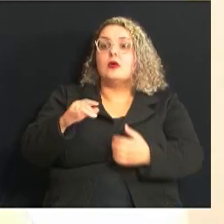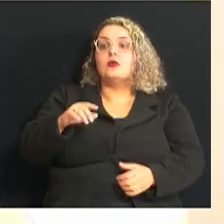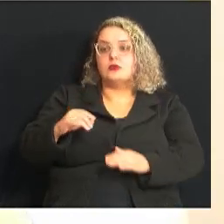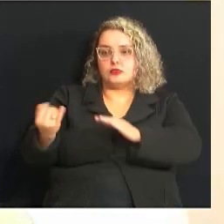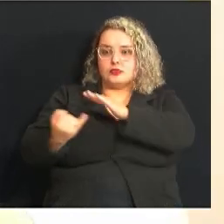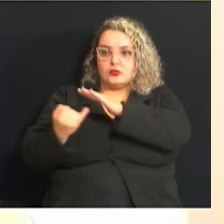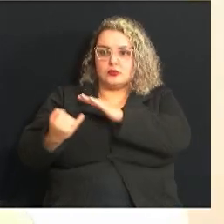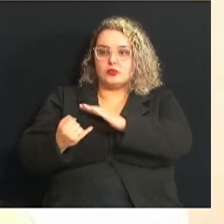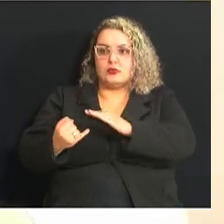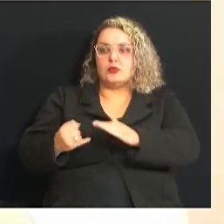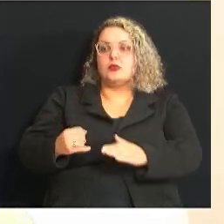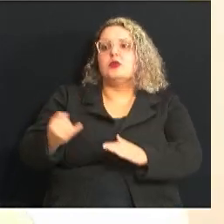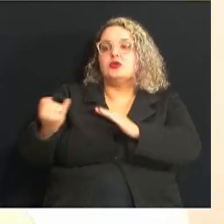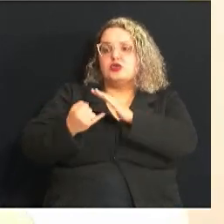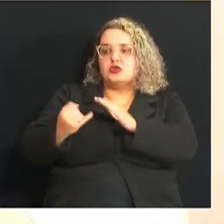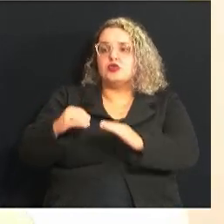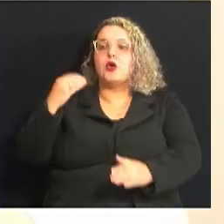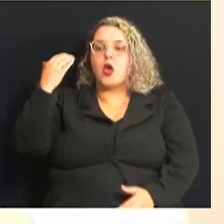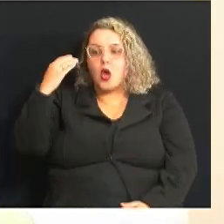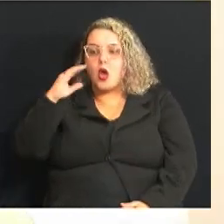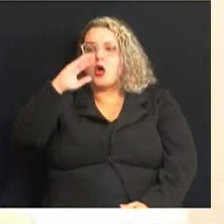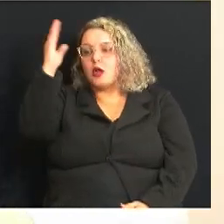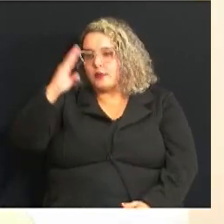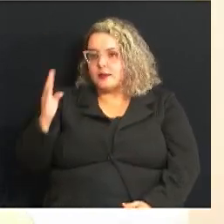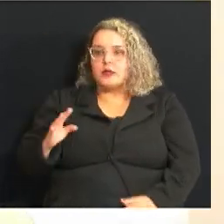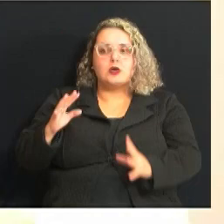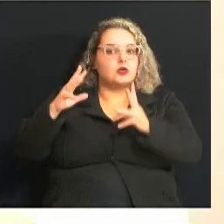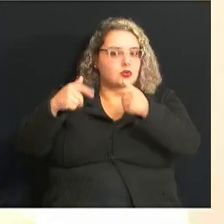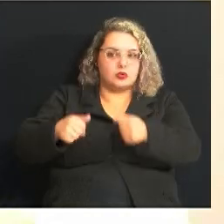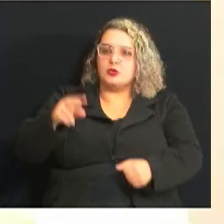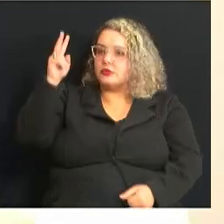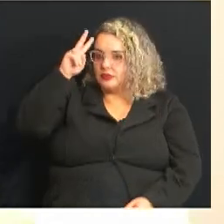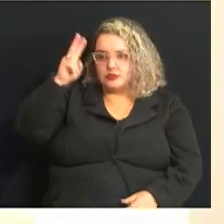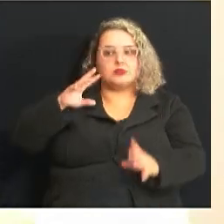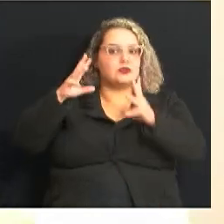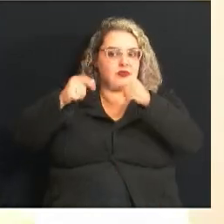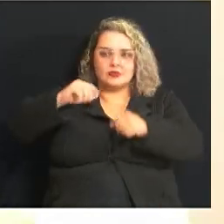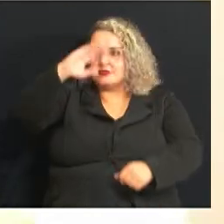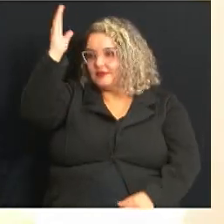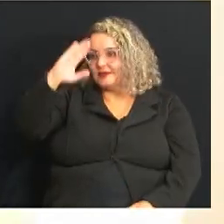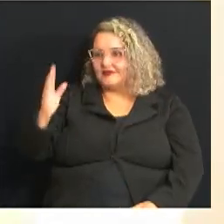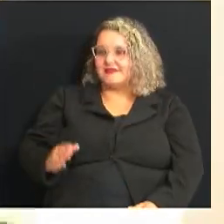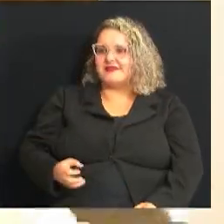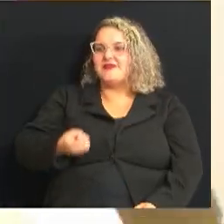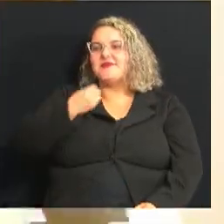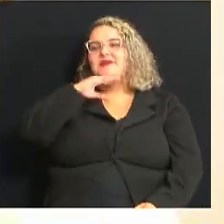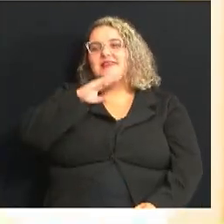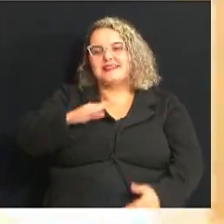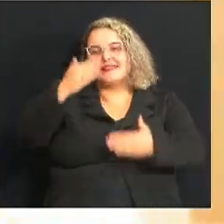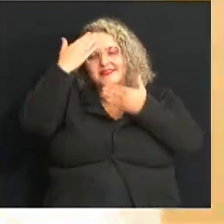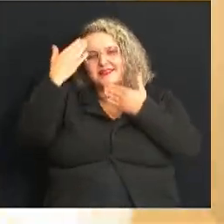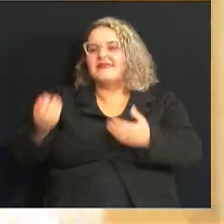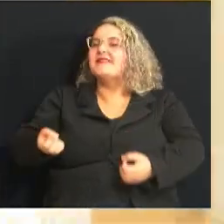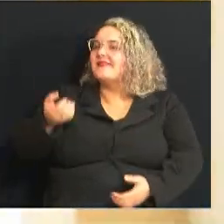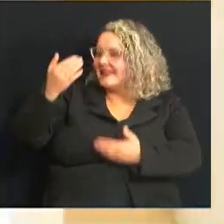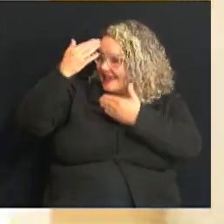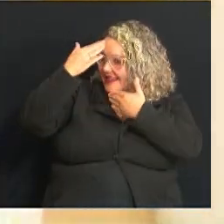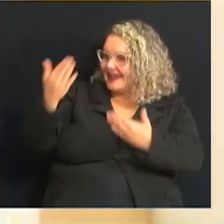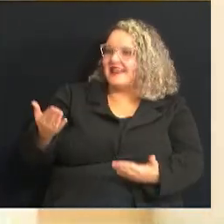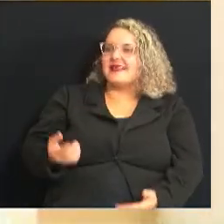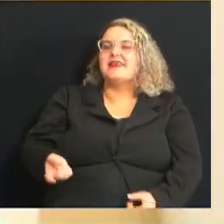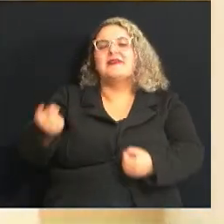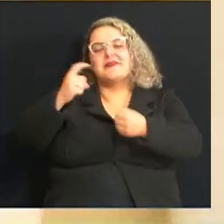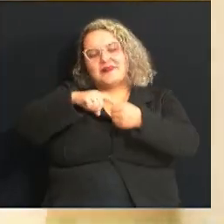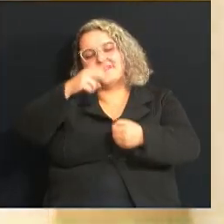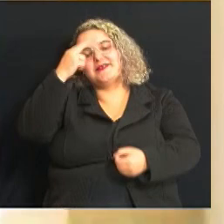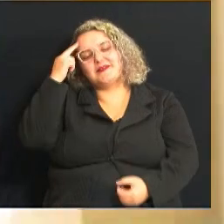Instituto Coca-Cola Brasil. Que aí vai ter todas as nossas histórias de todo o Brasil. Valeu, boa tarde. Obrigada, viu? É isso aí, eu volto com você,